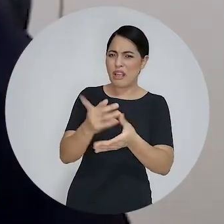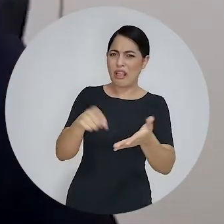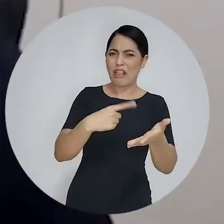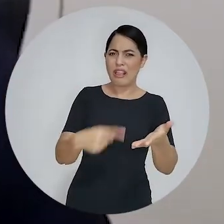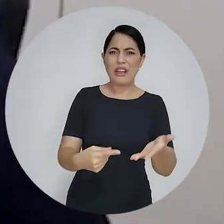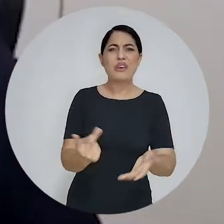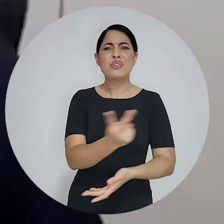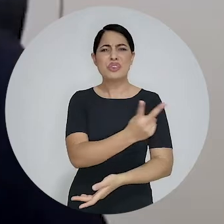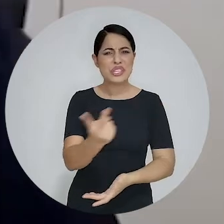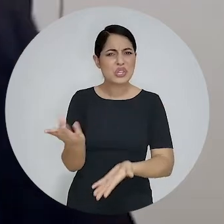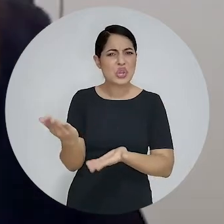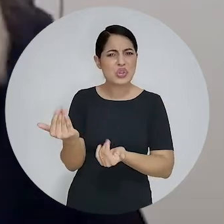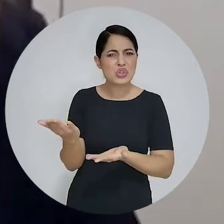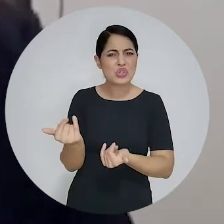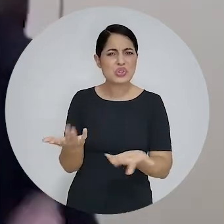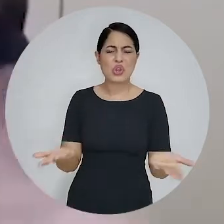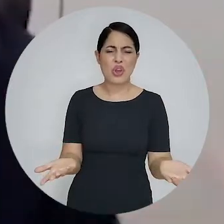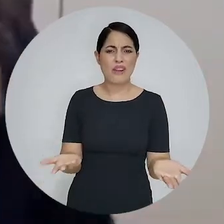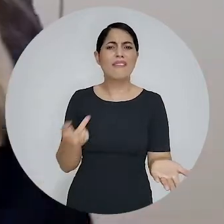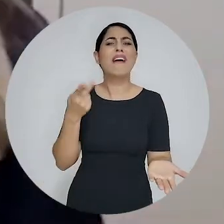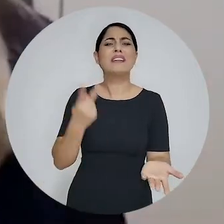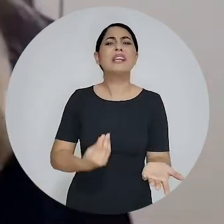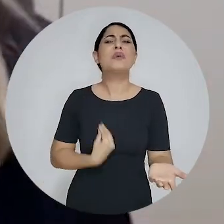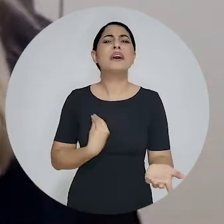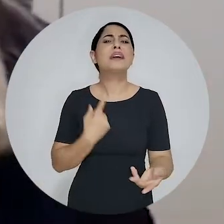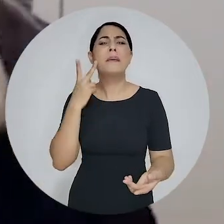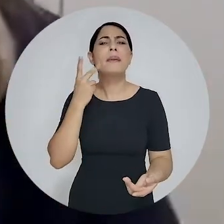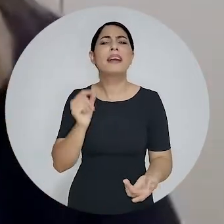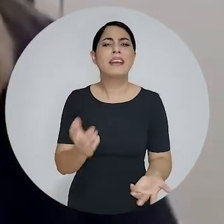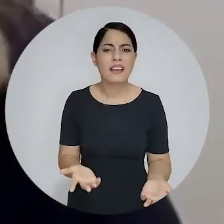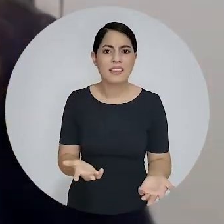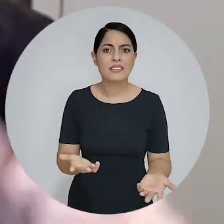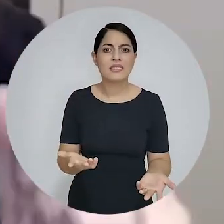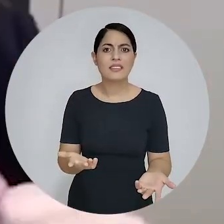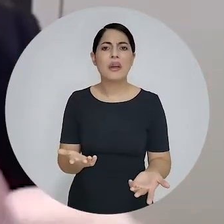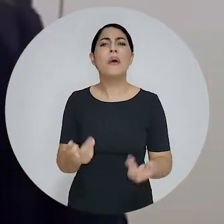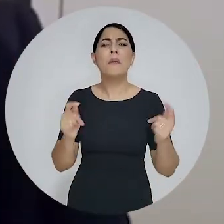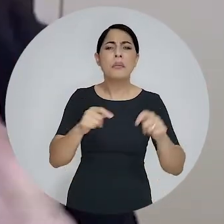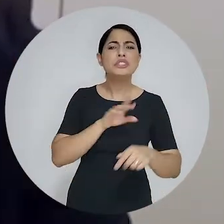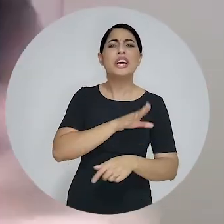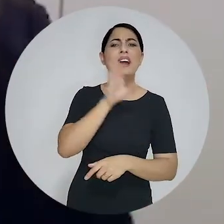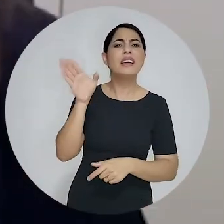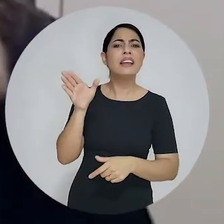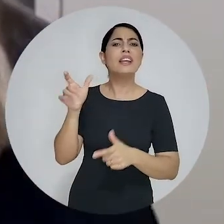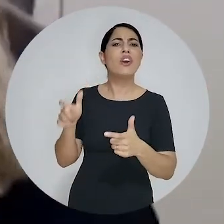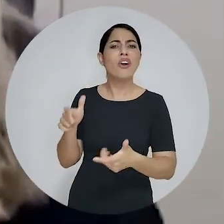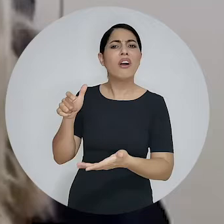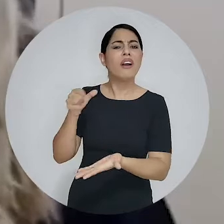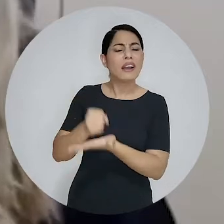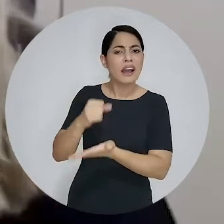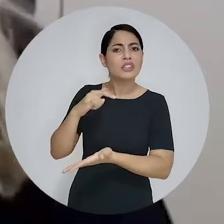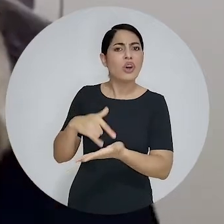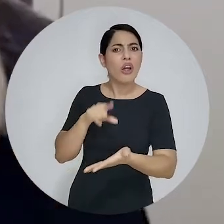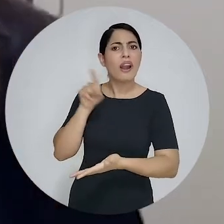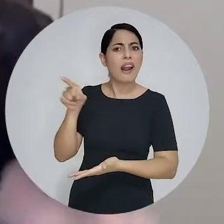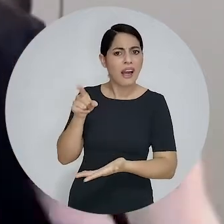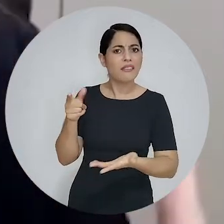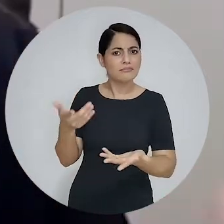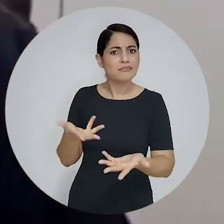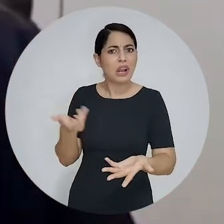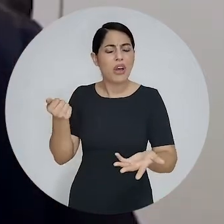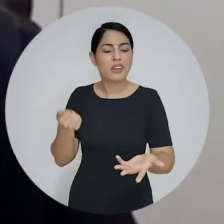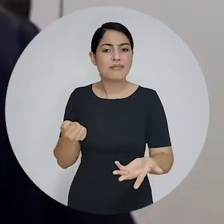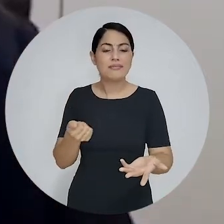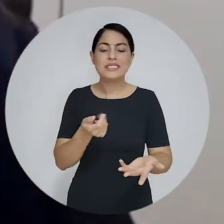resolver é o seguinte: vocês, um casal jovem, o que vocês estão fazendo aqui? Vocês poderiam ter ido no cartório. Bom, o fato é que eles não foram, né? Por que eles